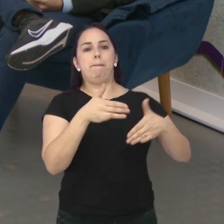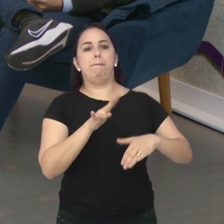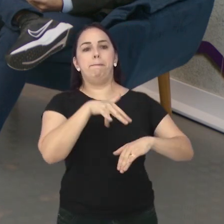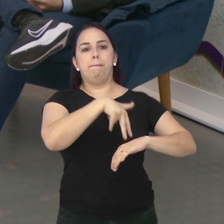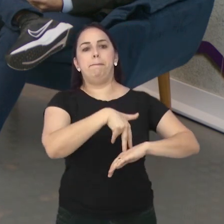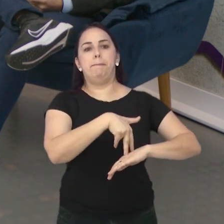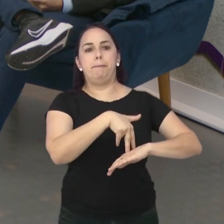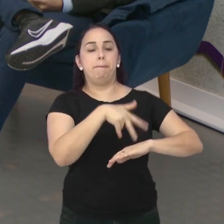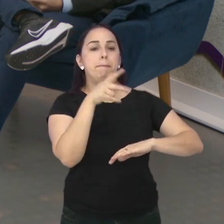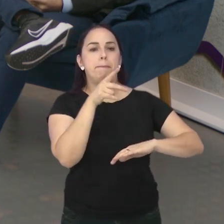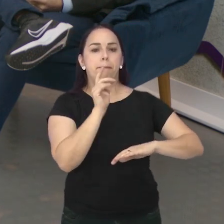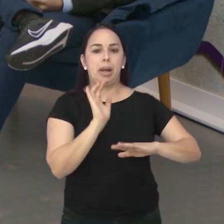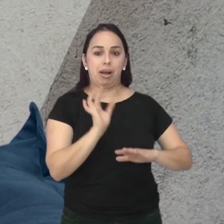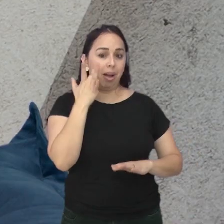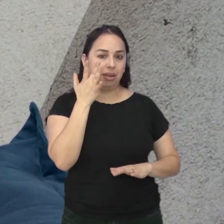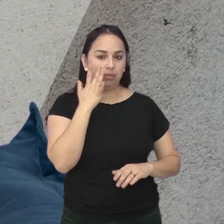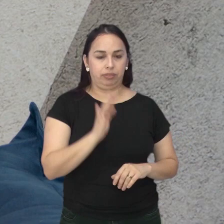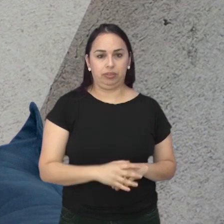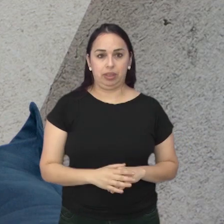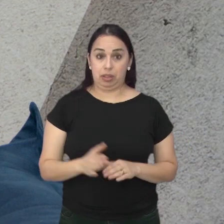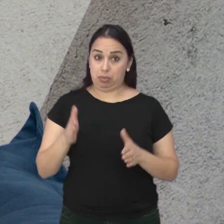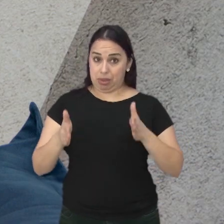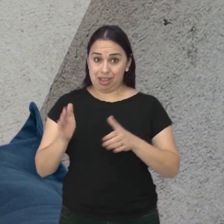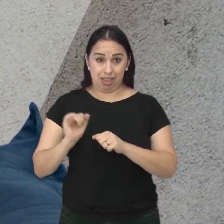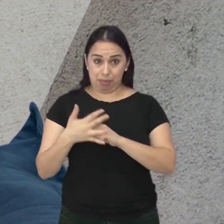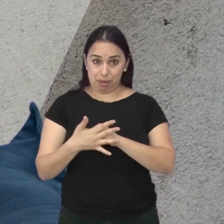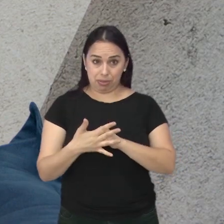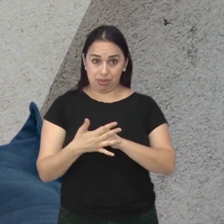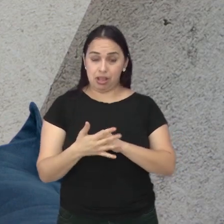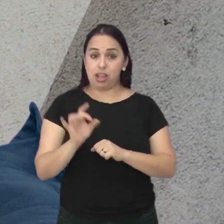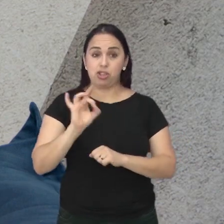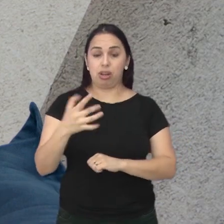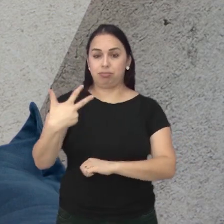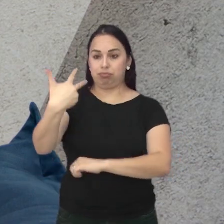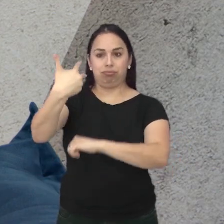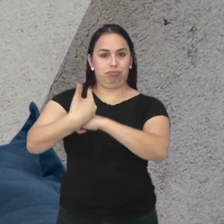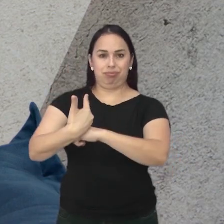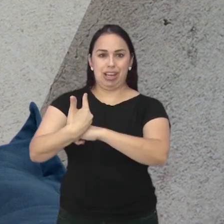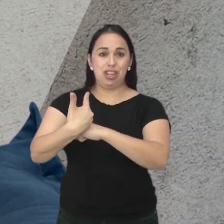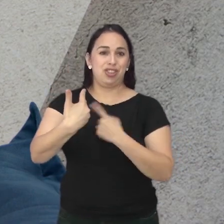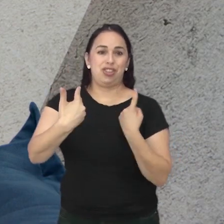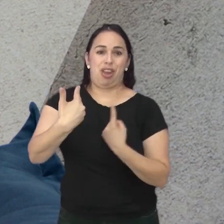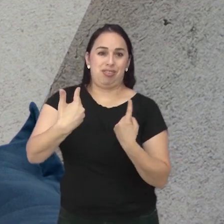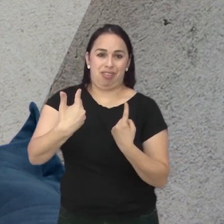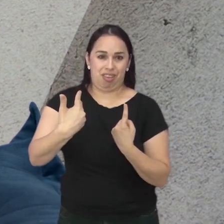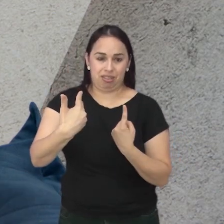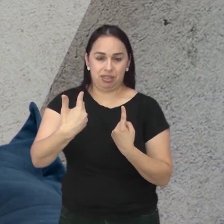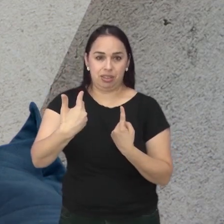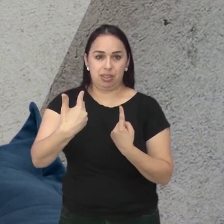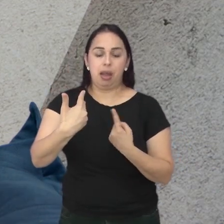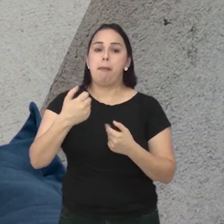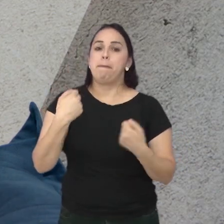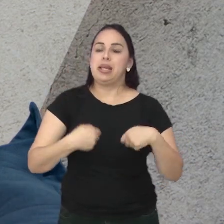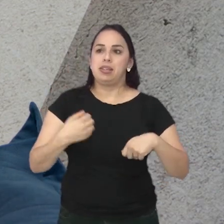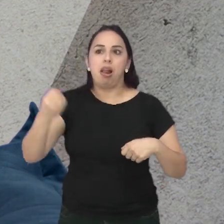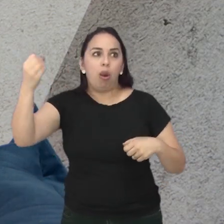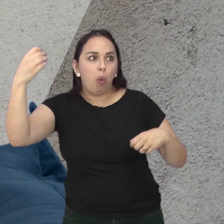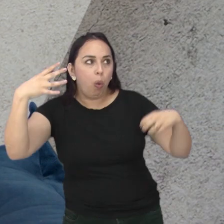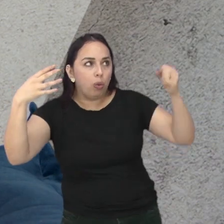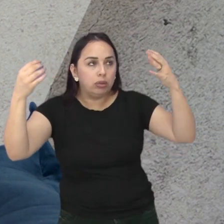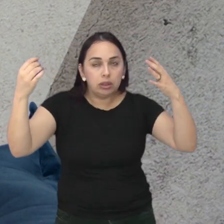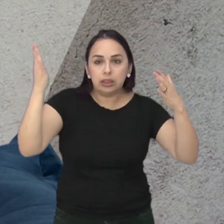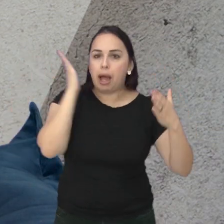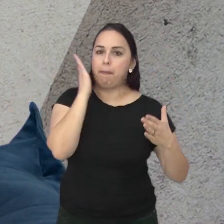ao palco. Né? Por exemplo, a gente viu na pandemia, era você e a câmera do seu celular, então você tinha que entender de